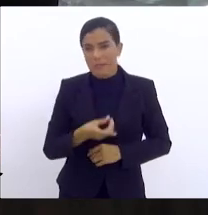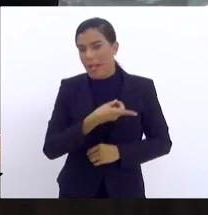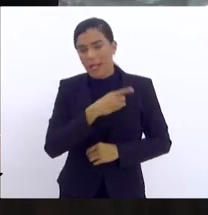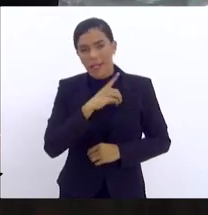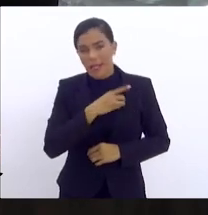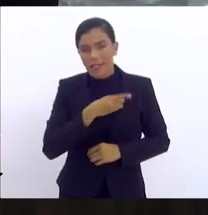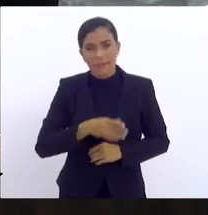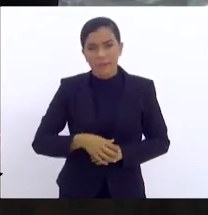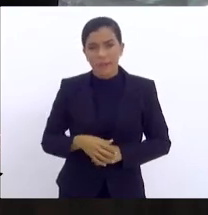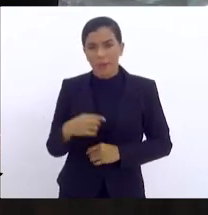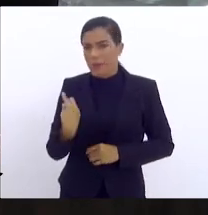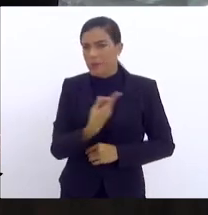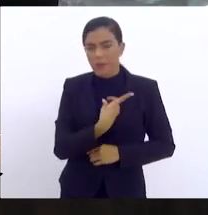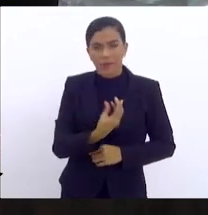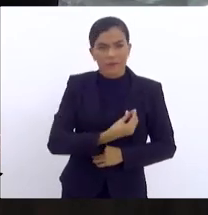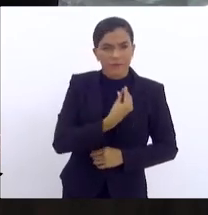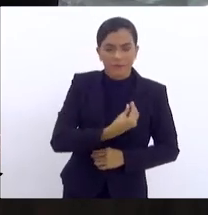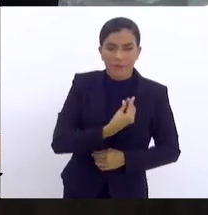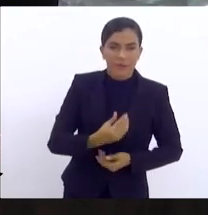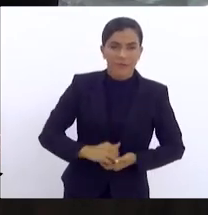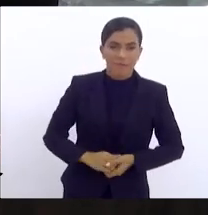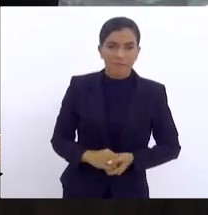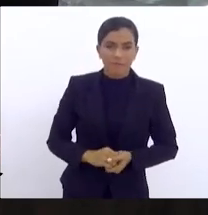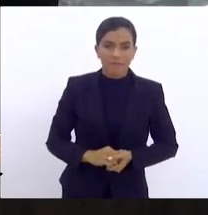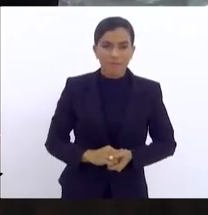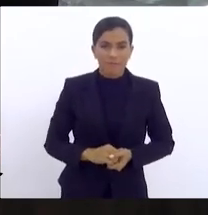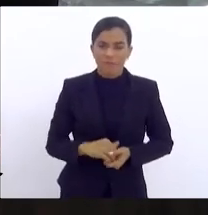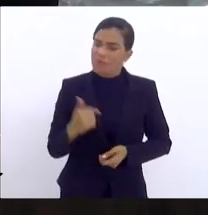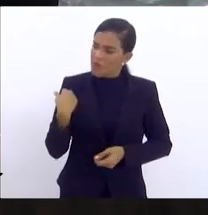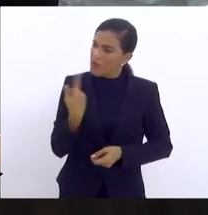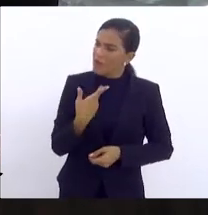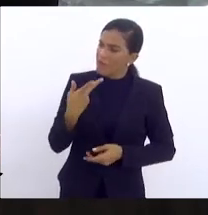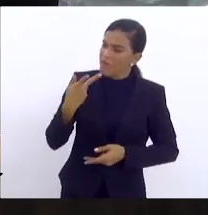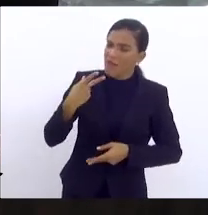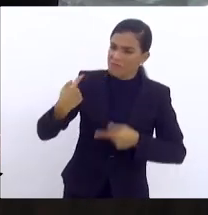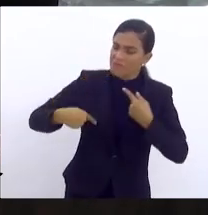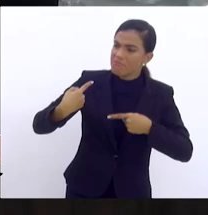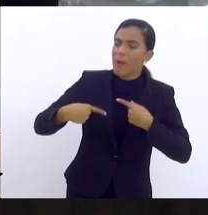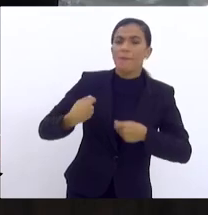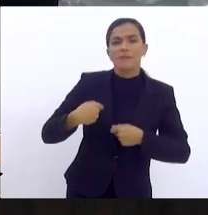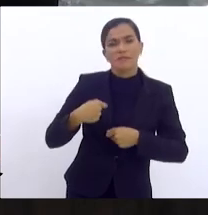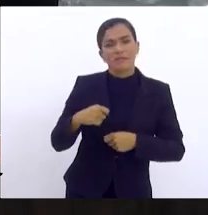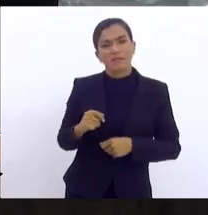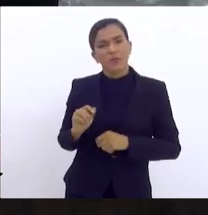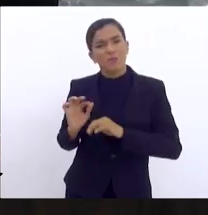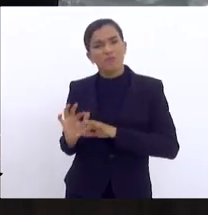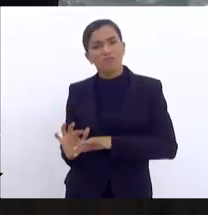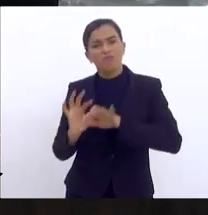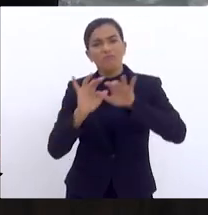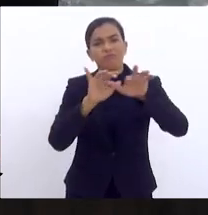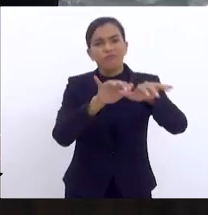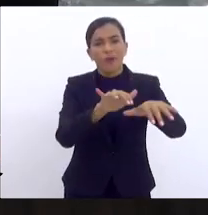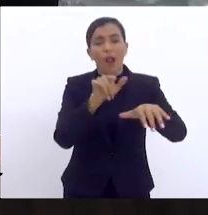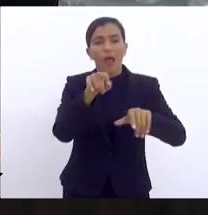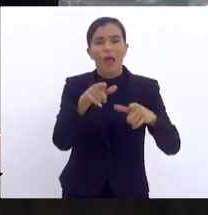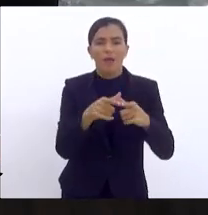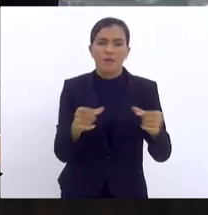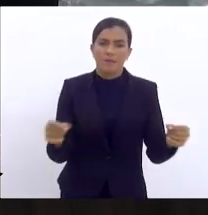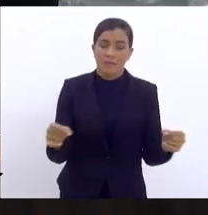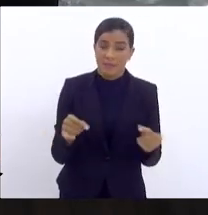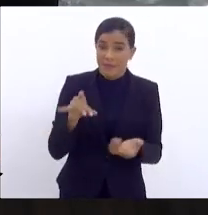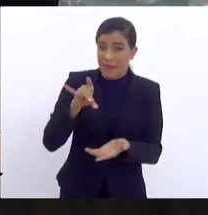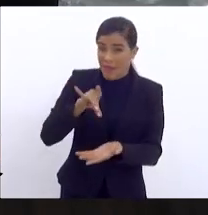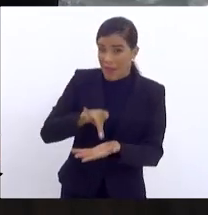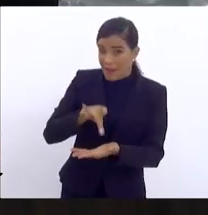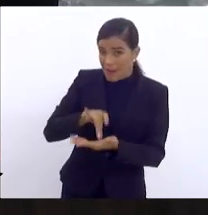o que nós estamos passando nós falamos aqui Realmente nós temos que a Brasília mostrar realidade a realidade não é aquela que